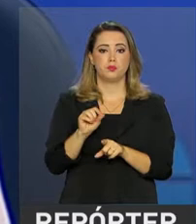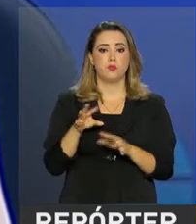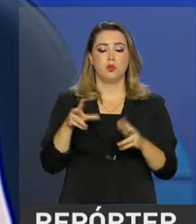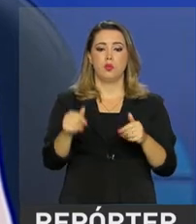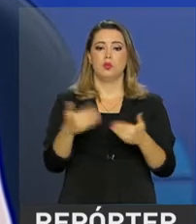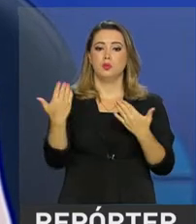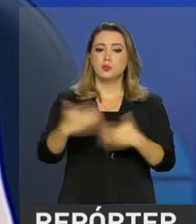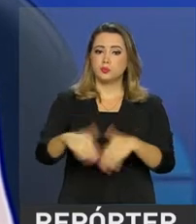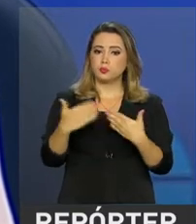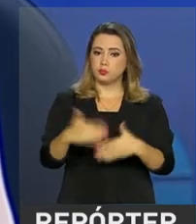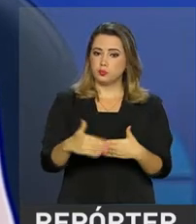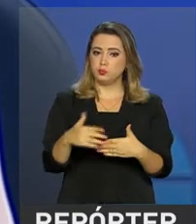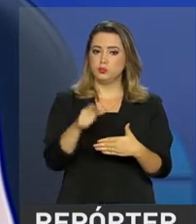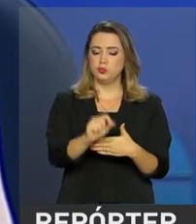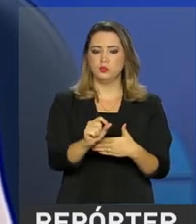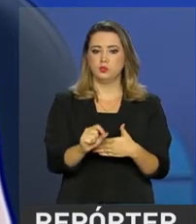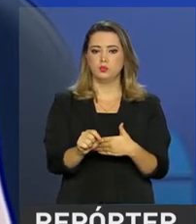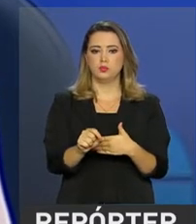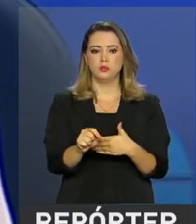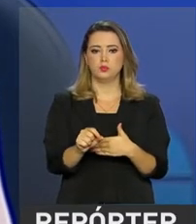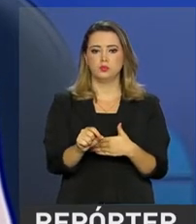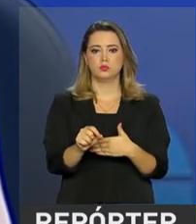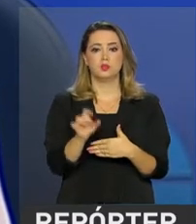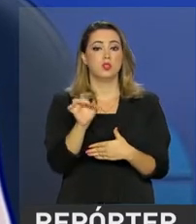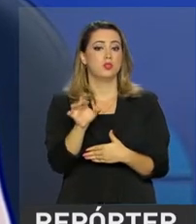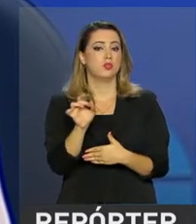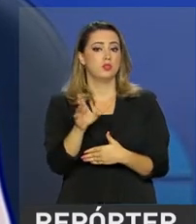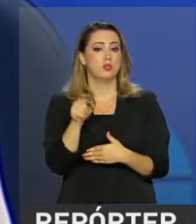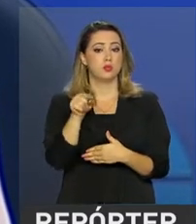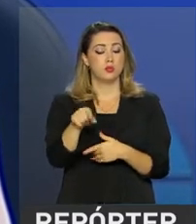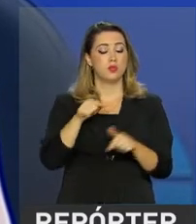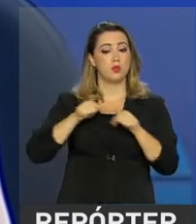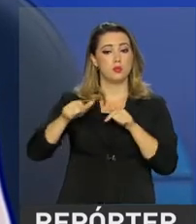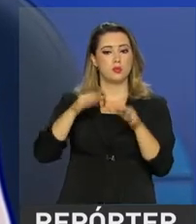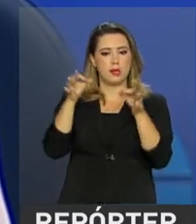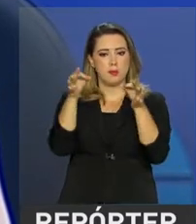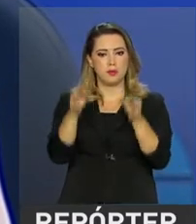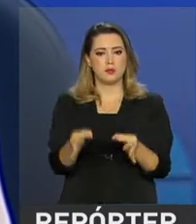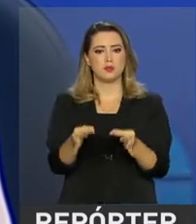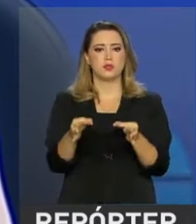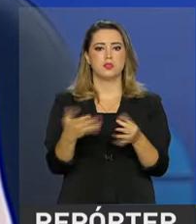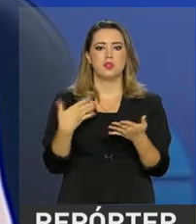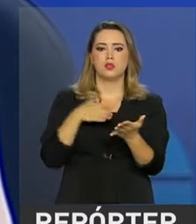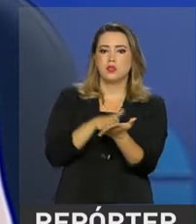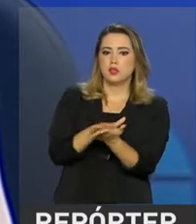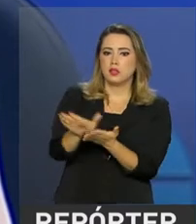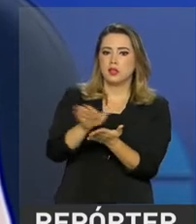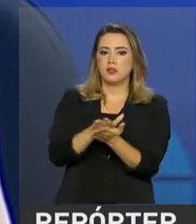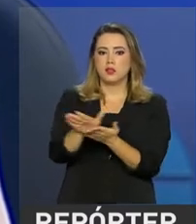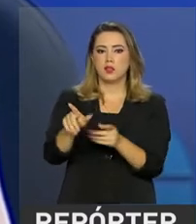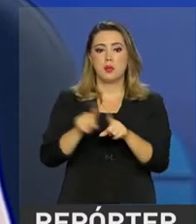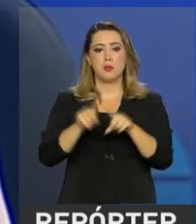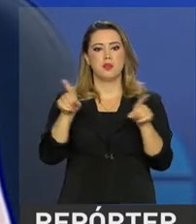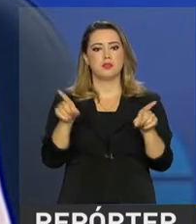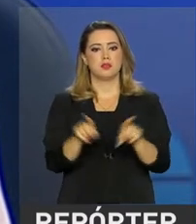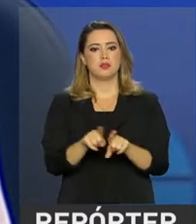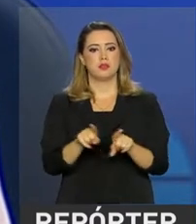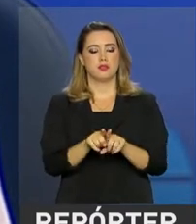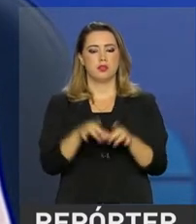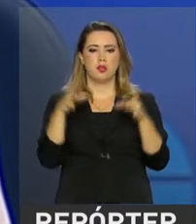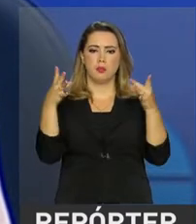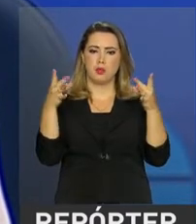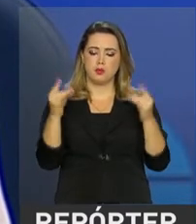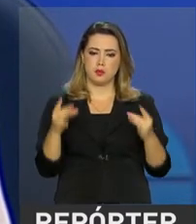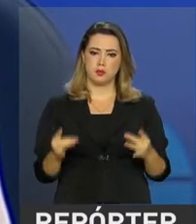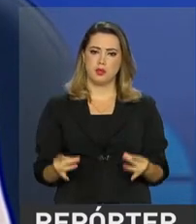toda a aplicação, não só na sua missão específica da parte gráfica, mas também nos